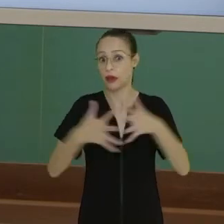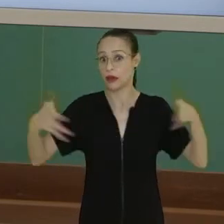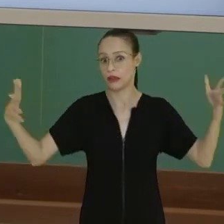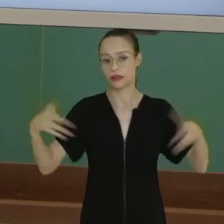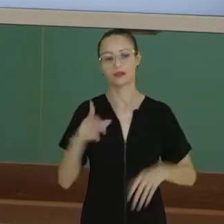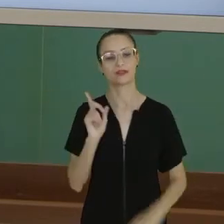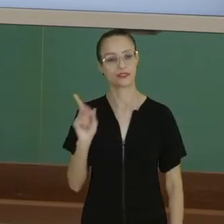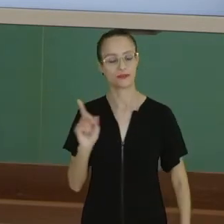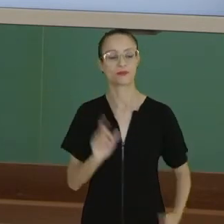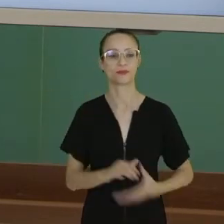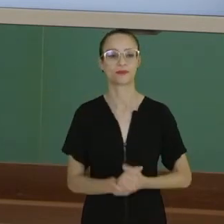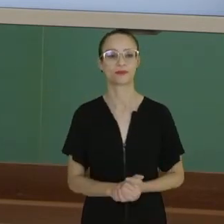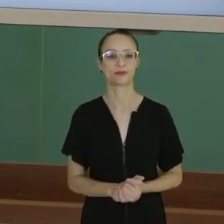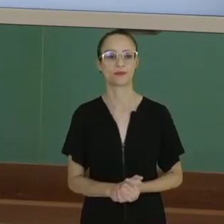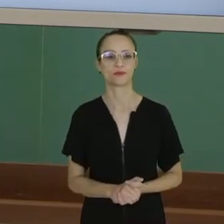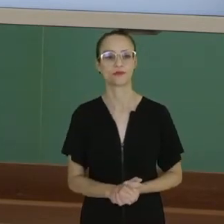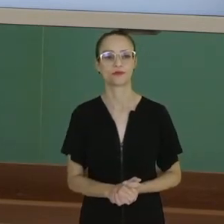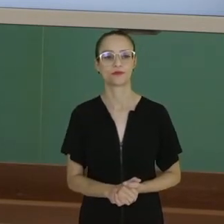do Carter Huller.